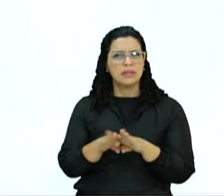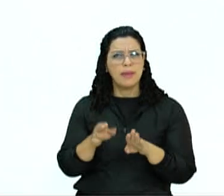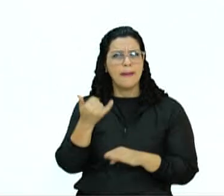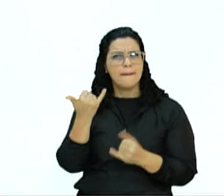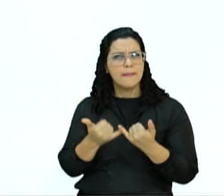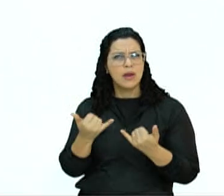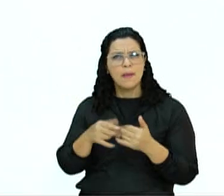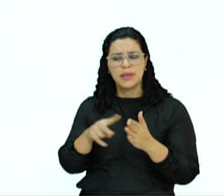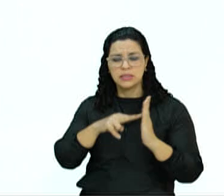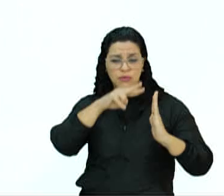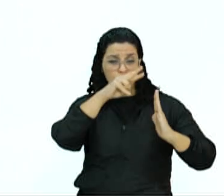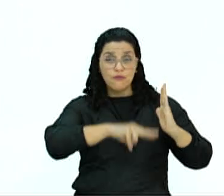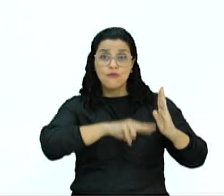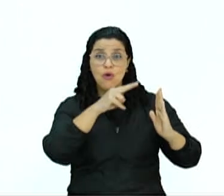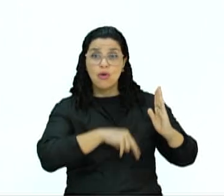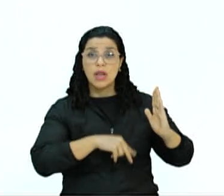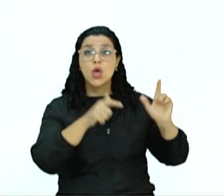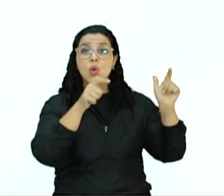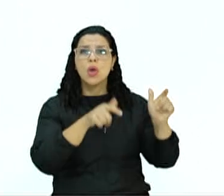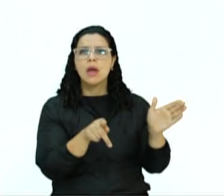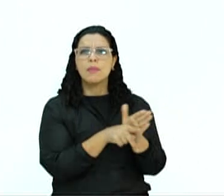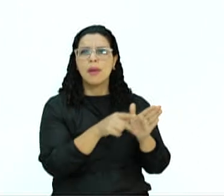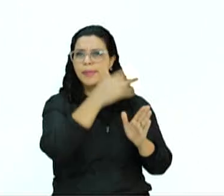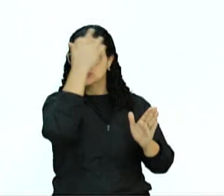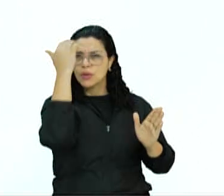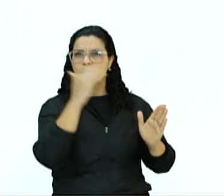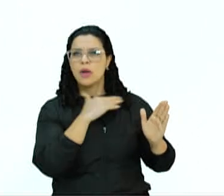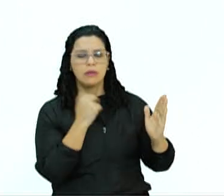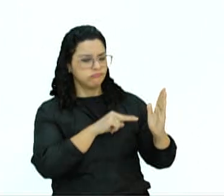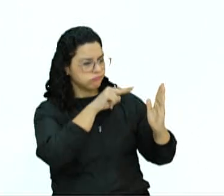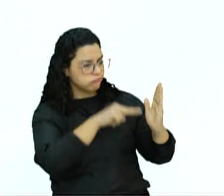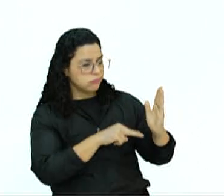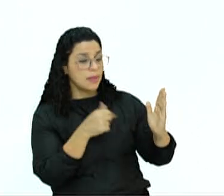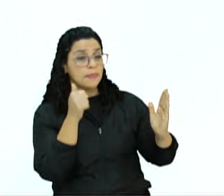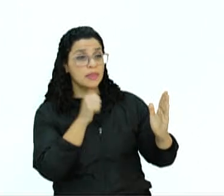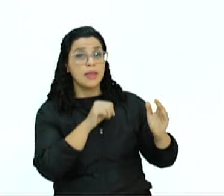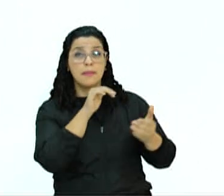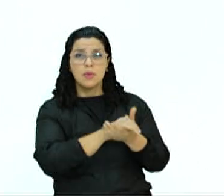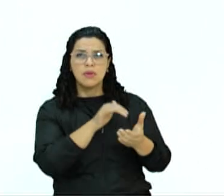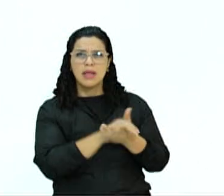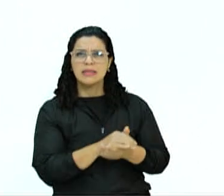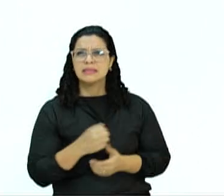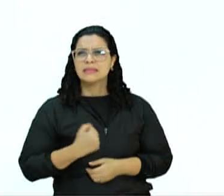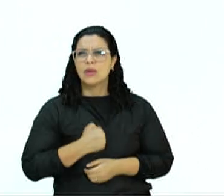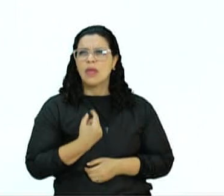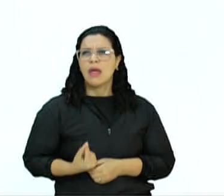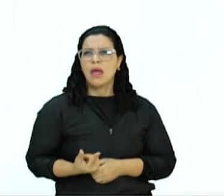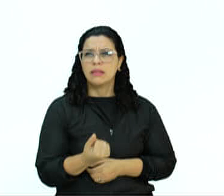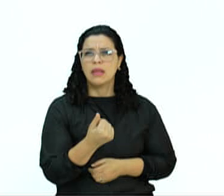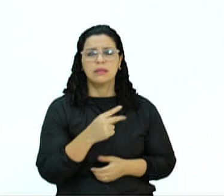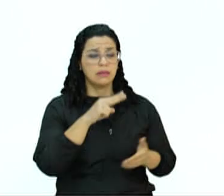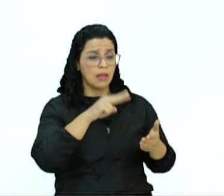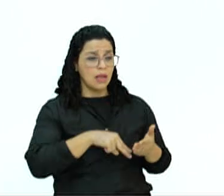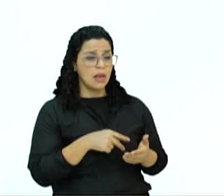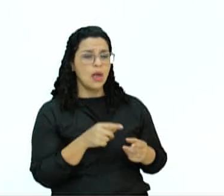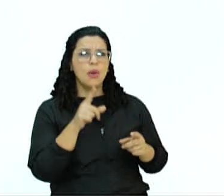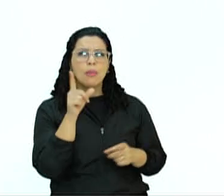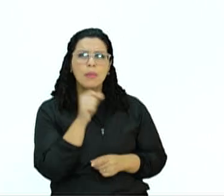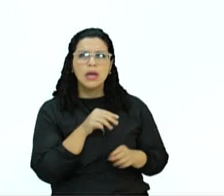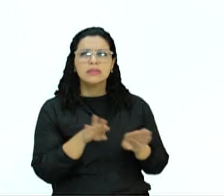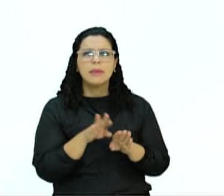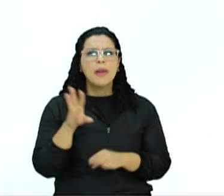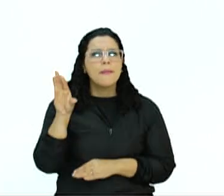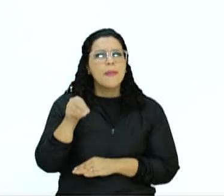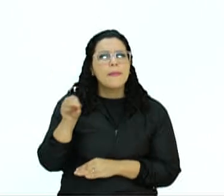ler a inscrição de uma laje despedaçada. A minha querida esposa, eternas saudades. Leu em voz baixa, fez um